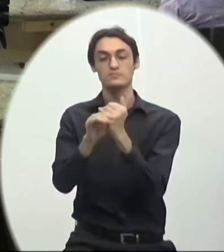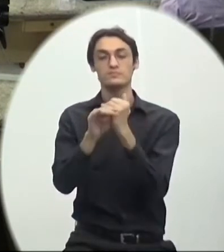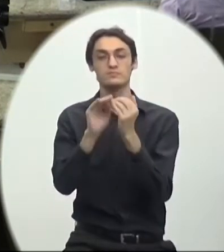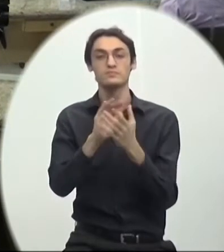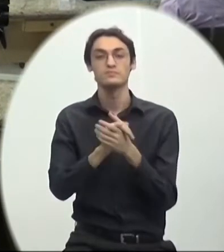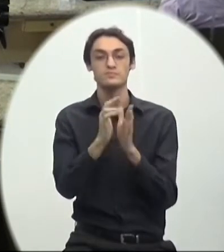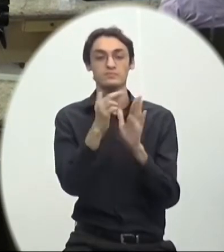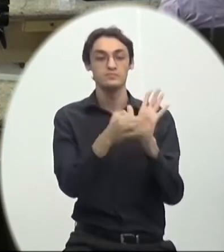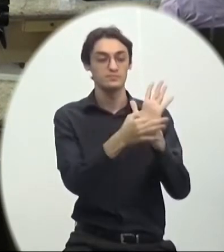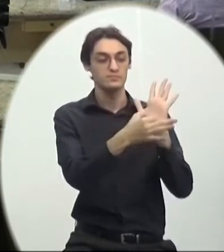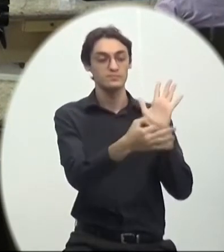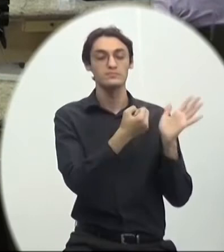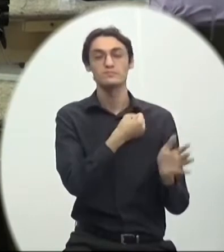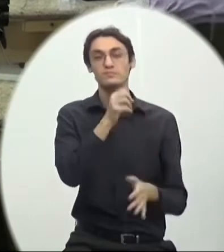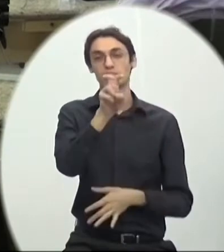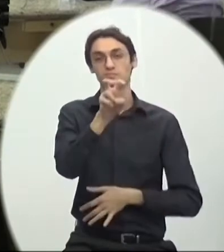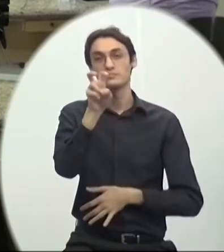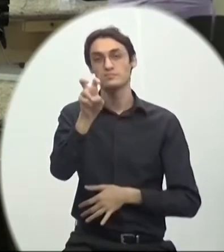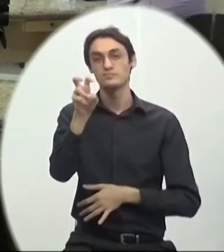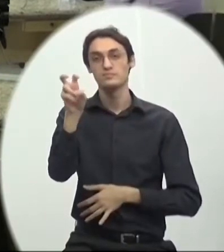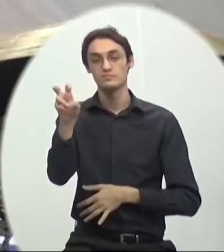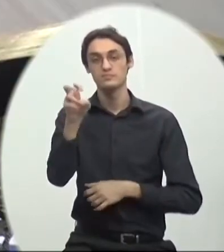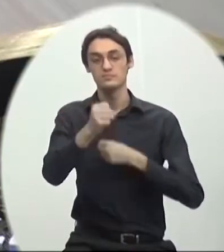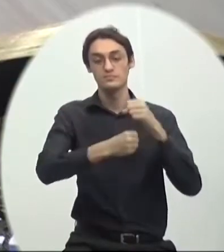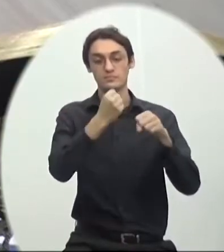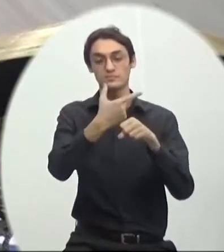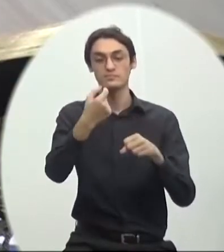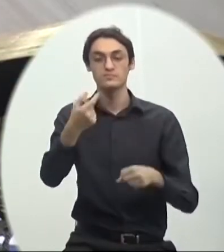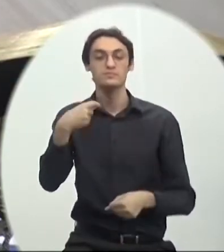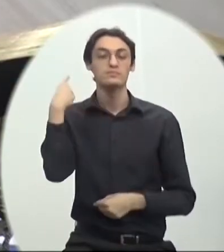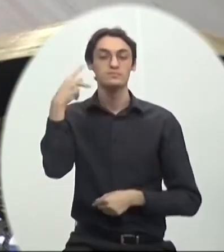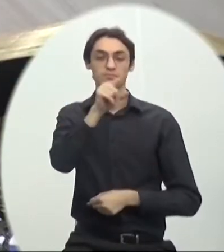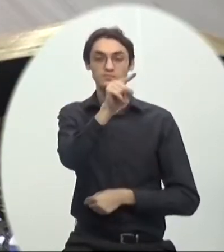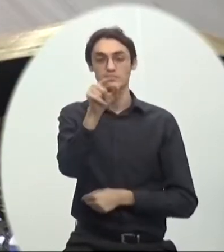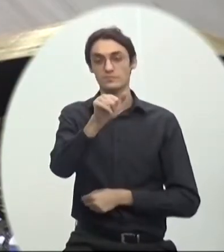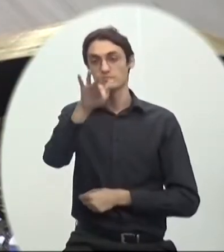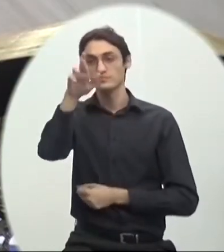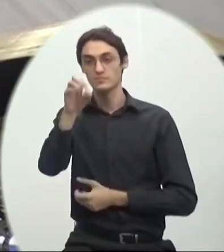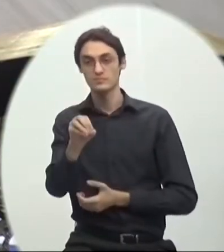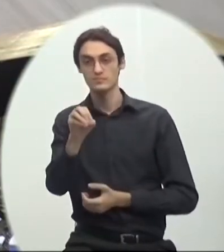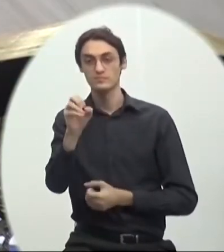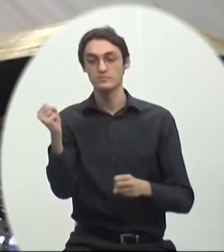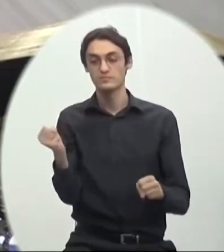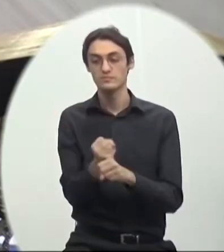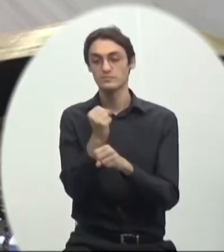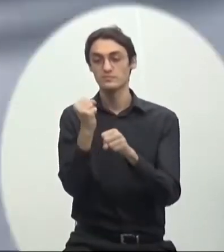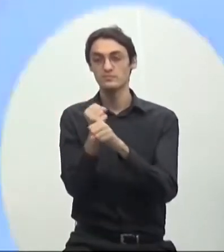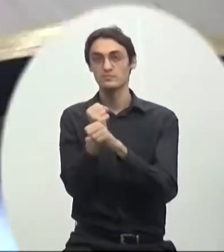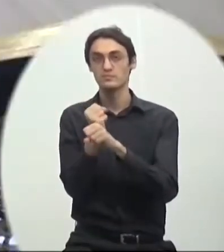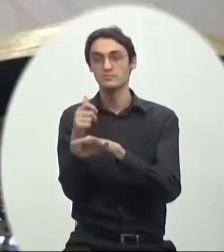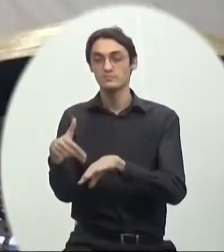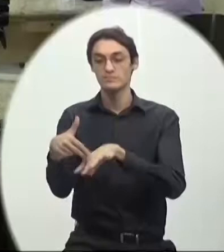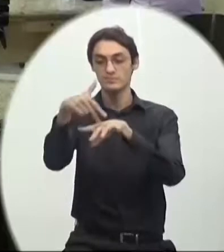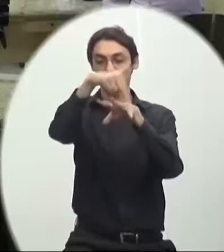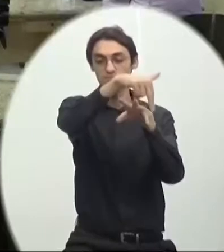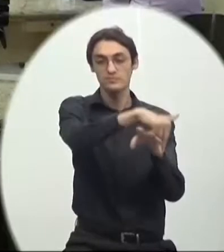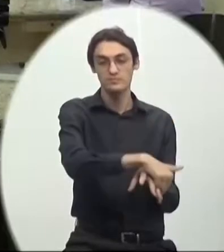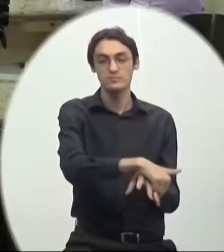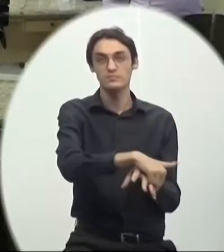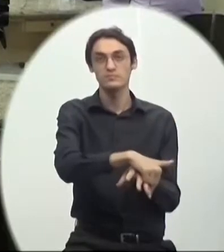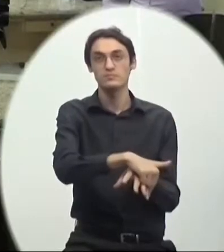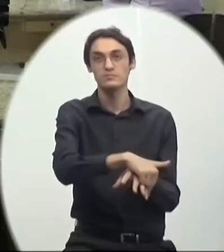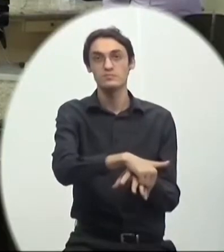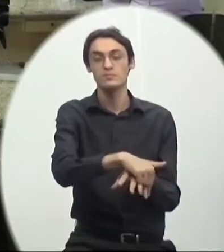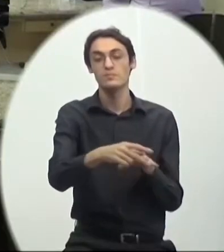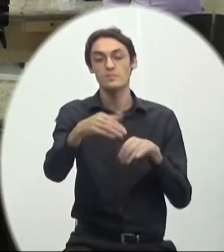unanimidade. Indicação número 555/2020, autor Zairo Casagrande. Construção de passagem elevada de